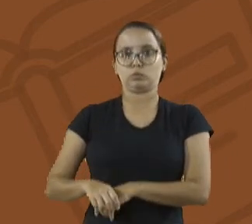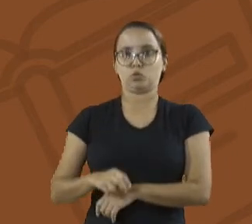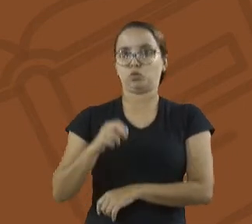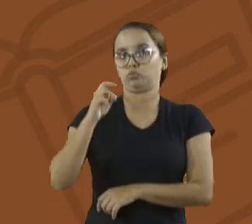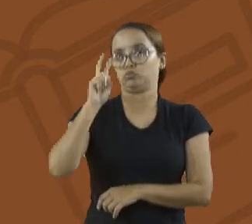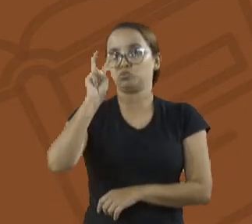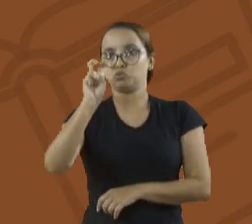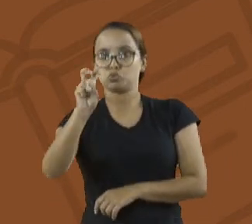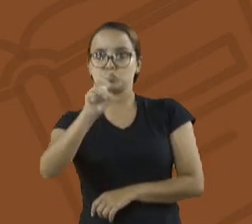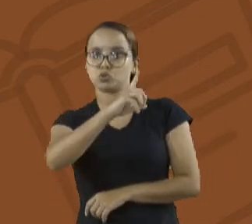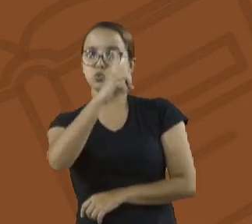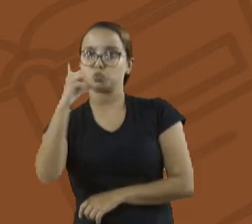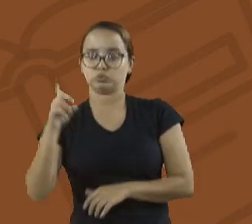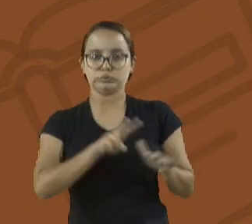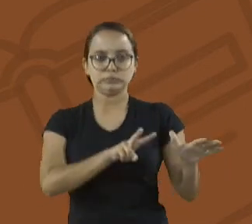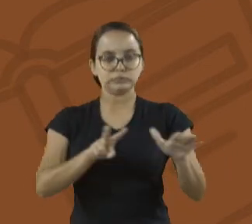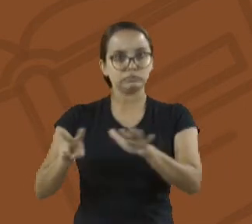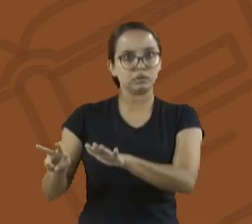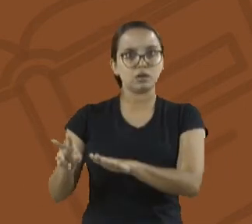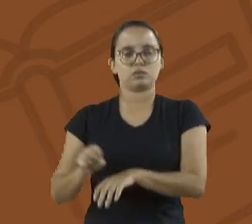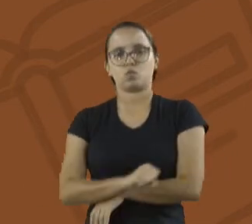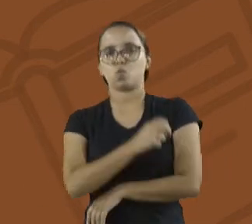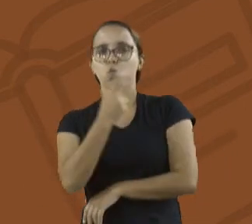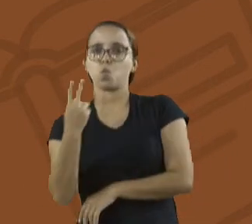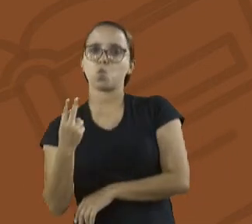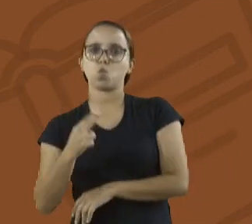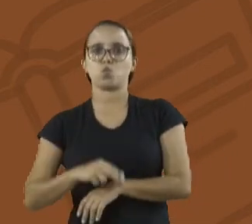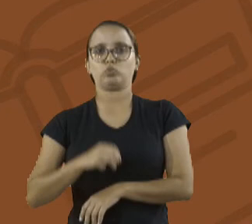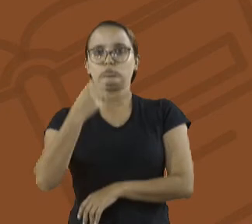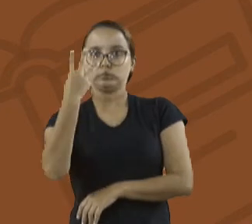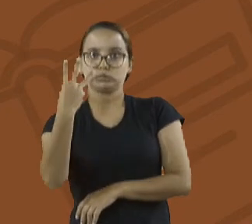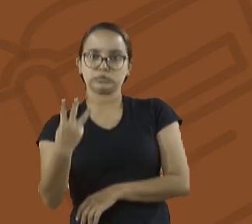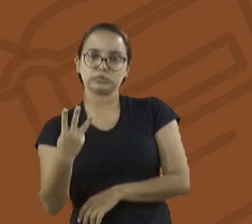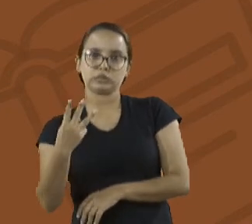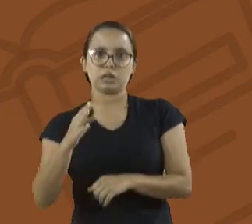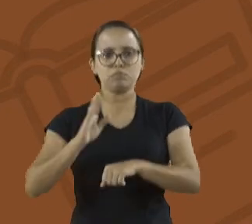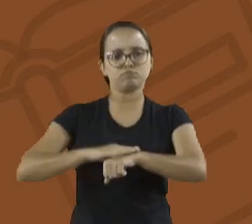3 sessões de 40 minutos, com mais uma